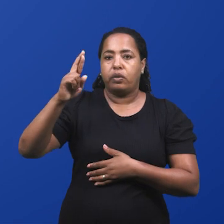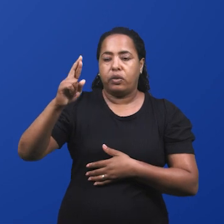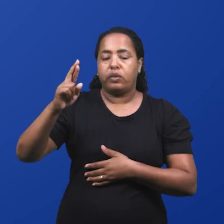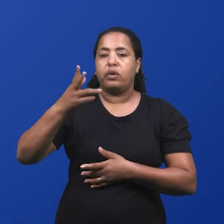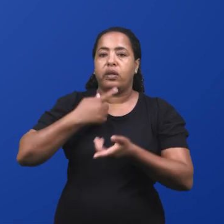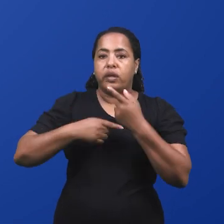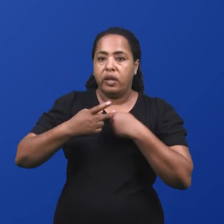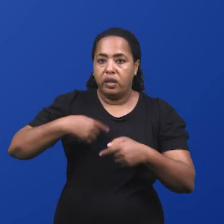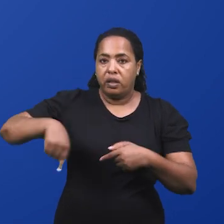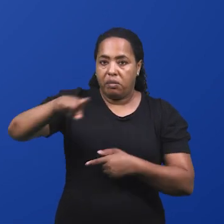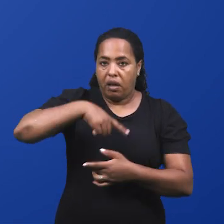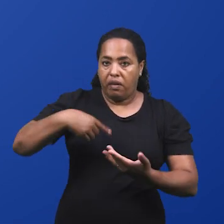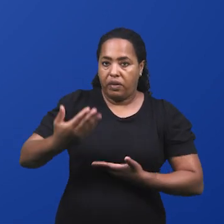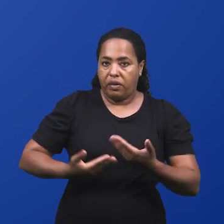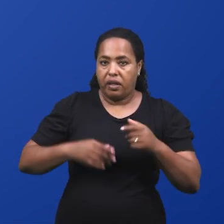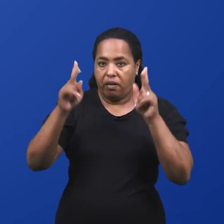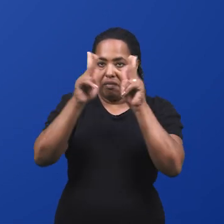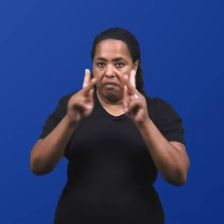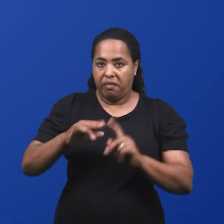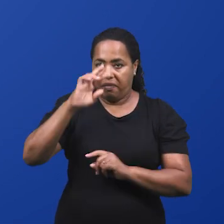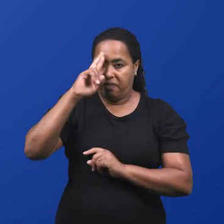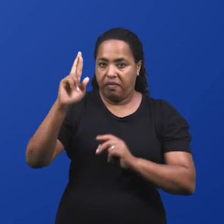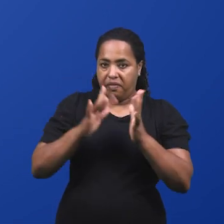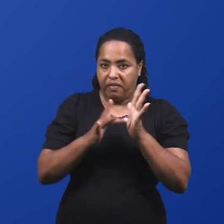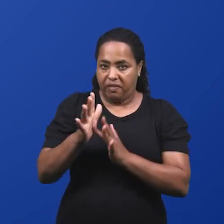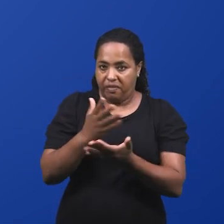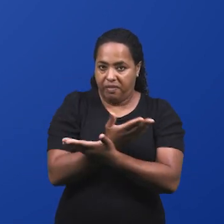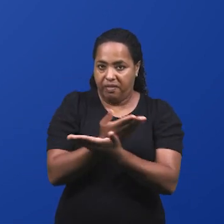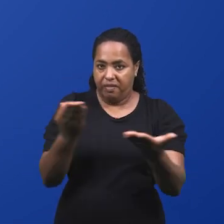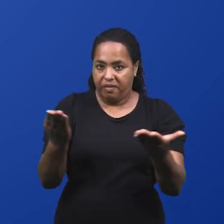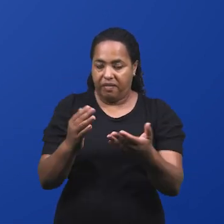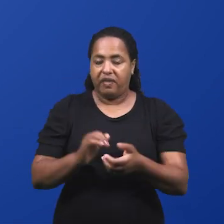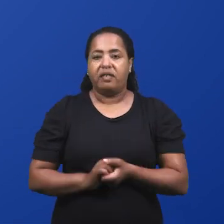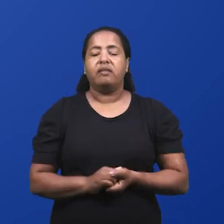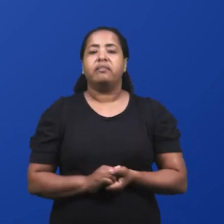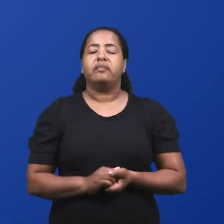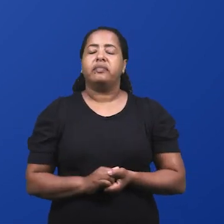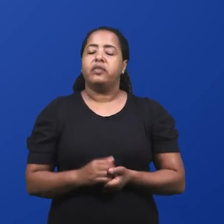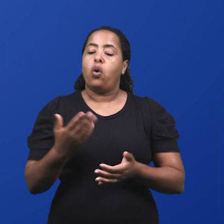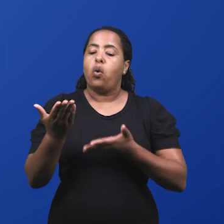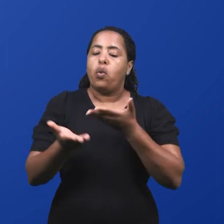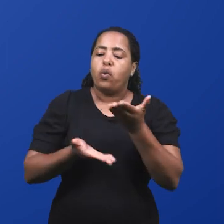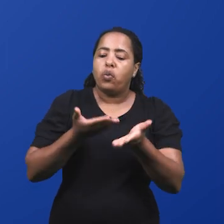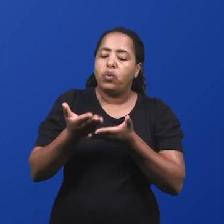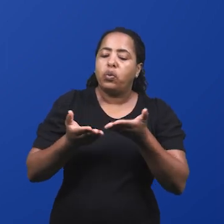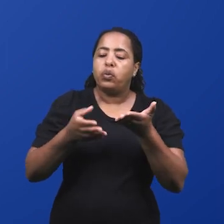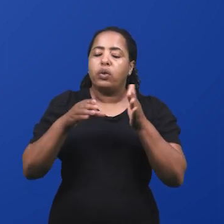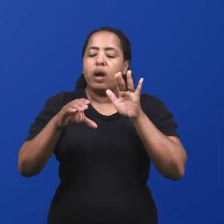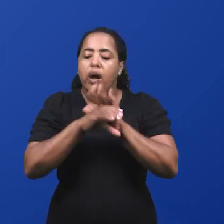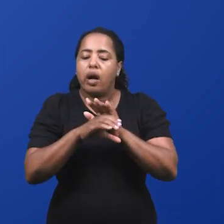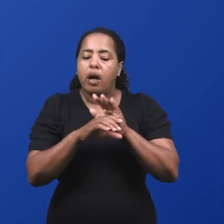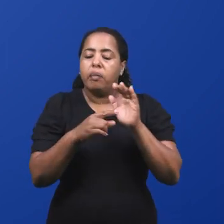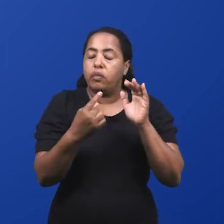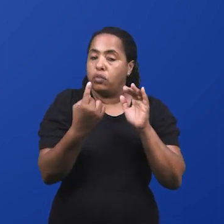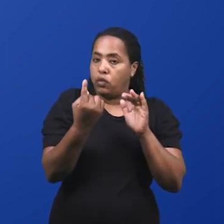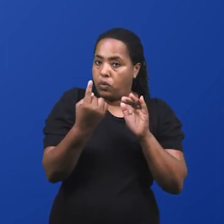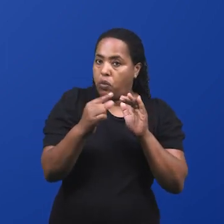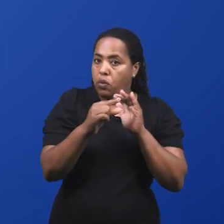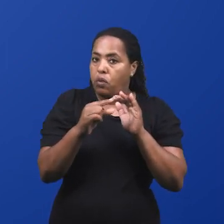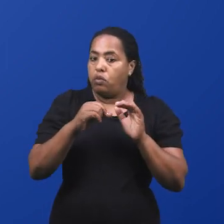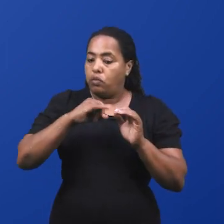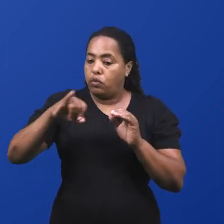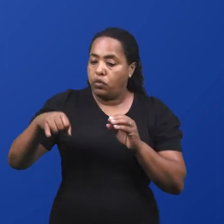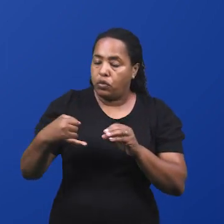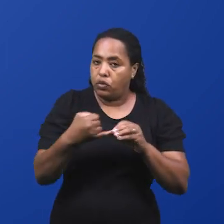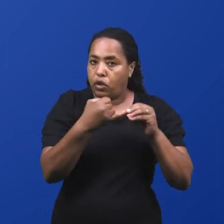para a igreja. A paz do Senhor Jesus, irmãos. Os cuidados se encontram no capítulo 1 de